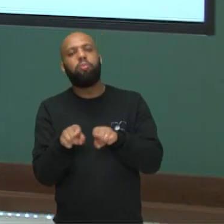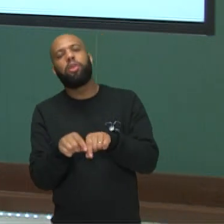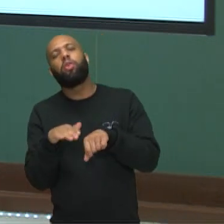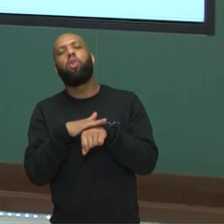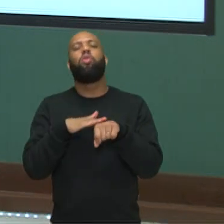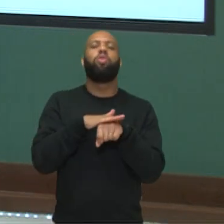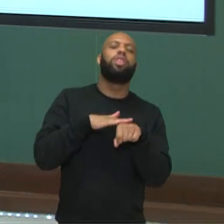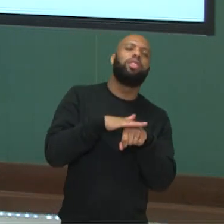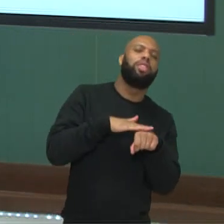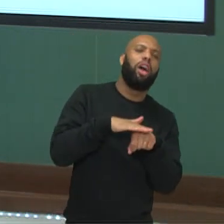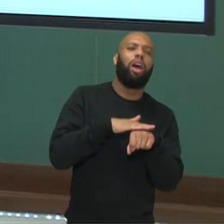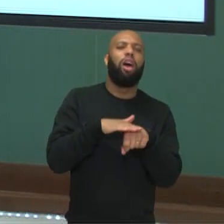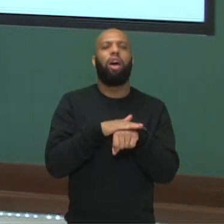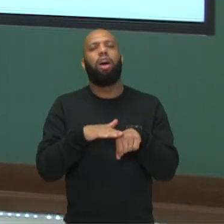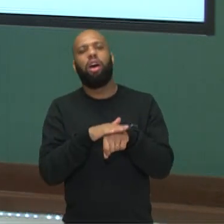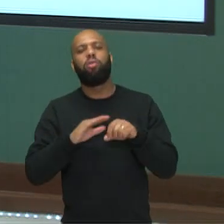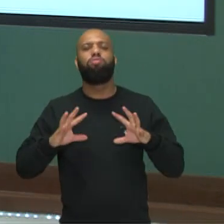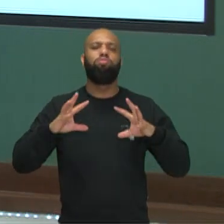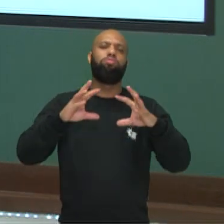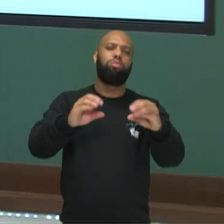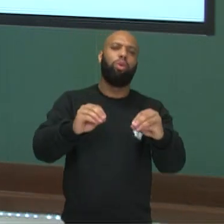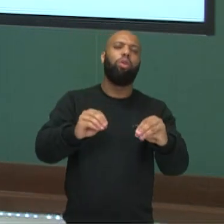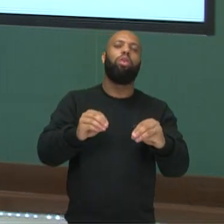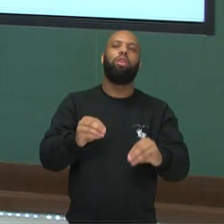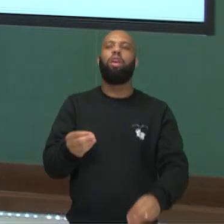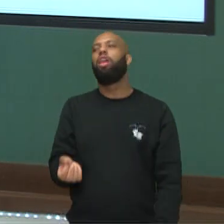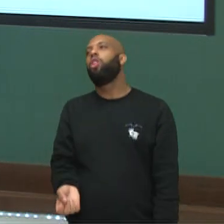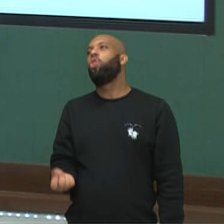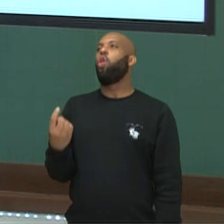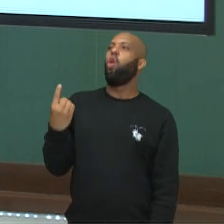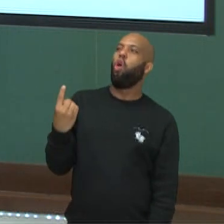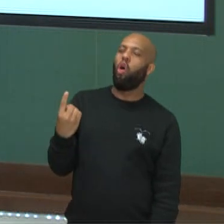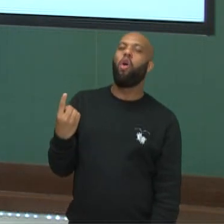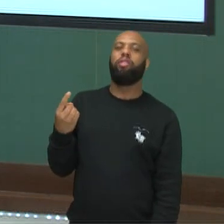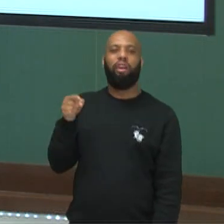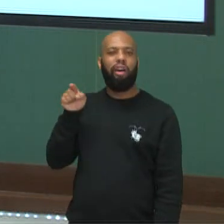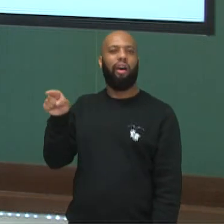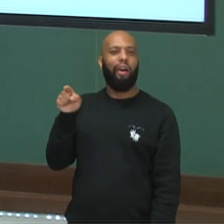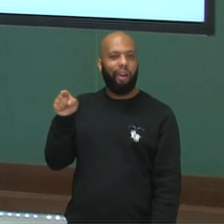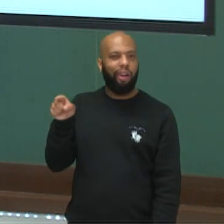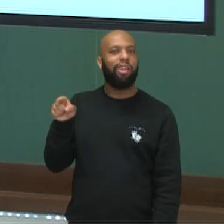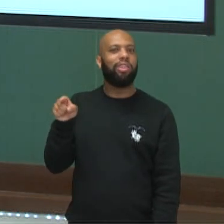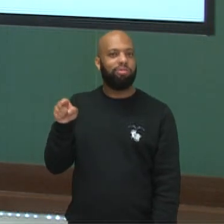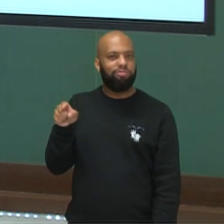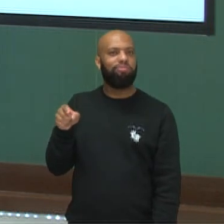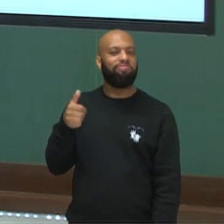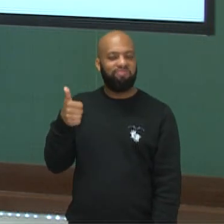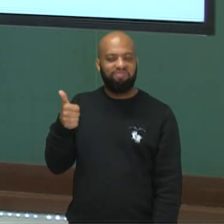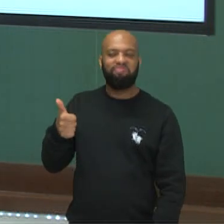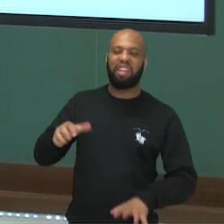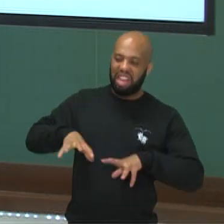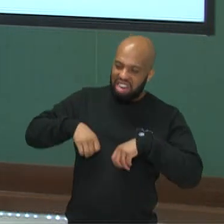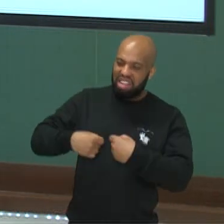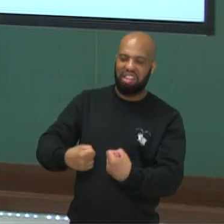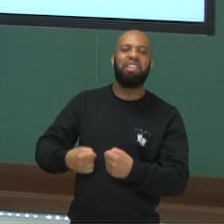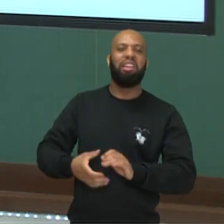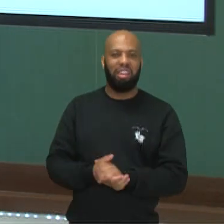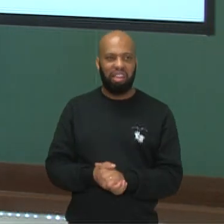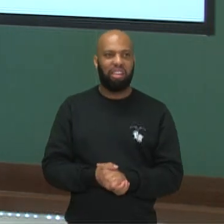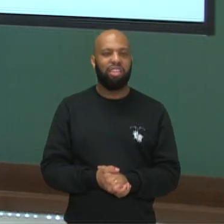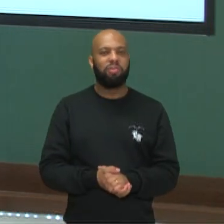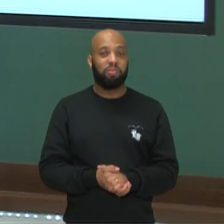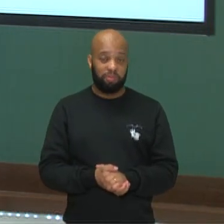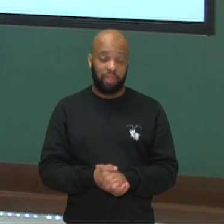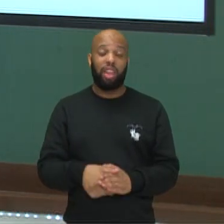papo cabeça e todos vão ficar, essa pessoa está muito dedicado. Já